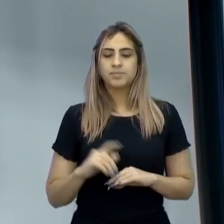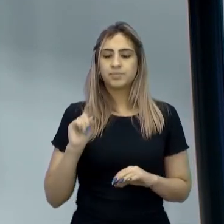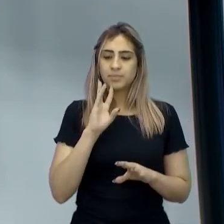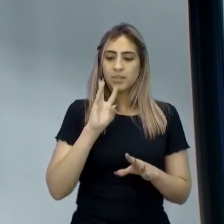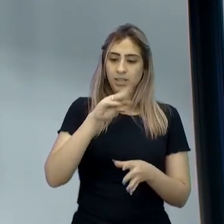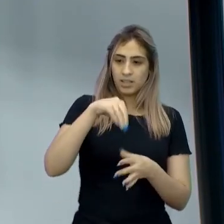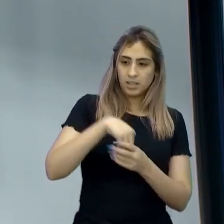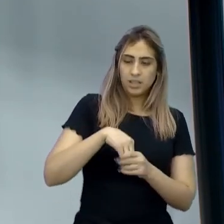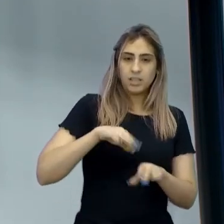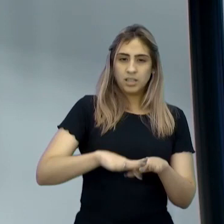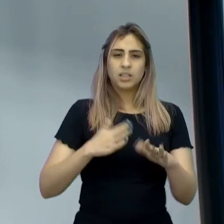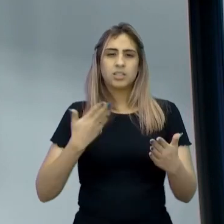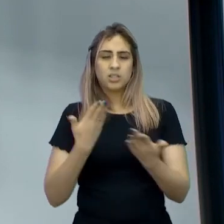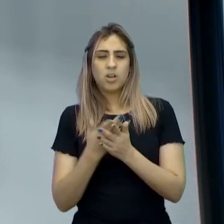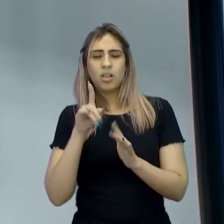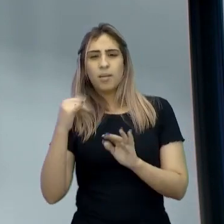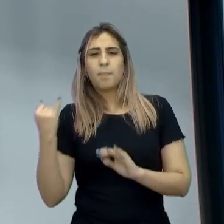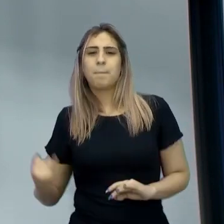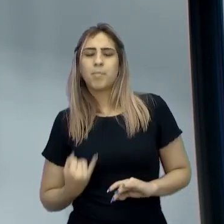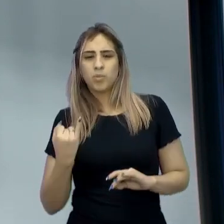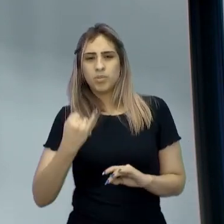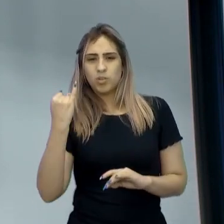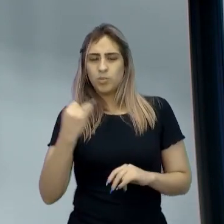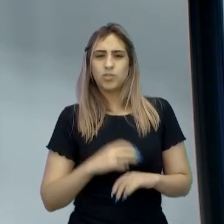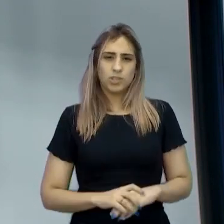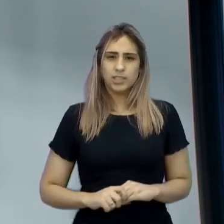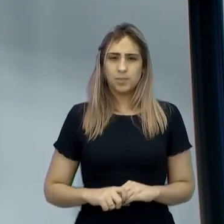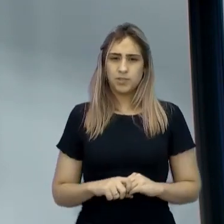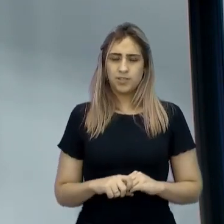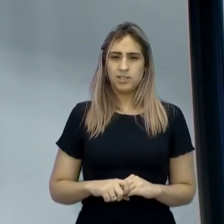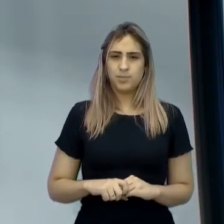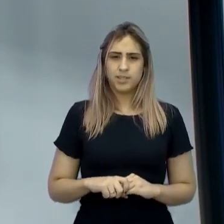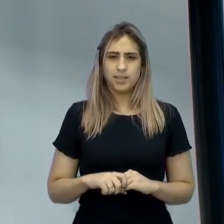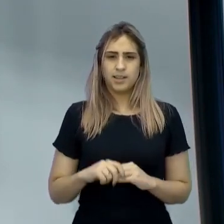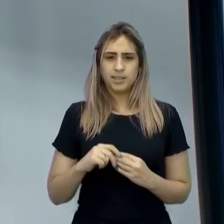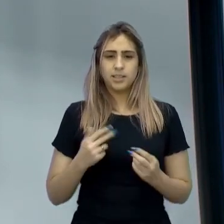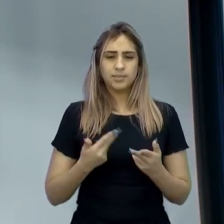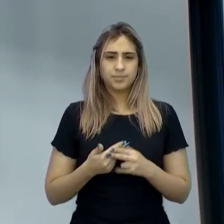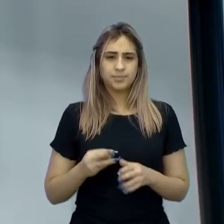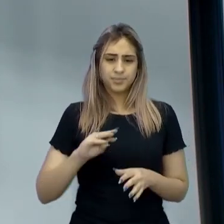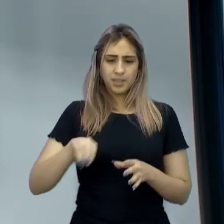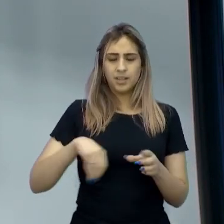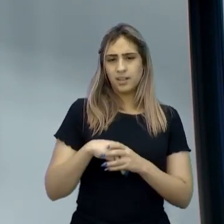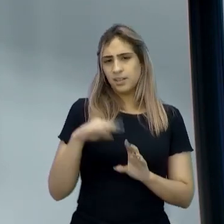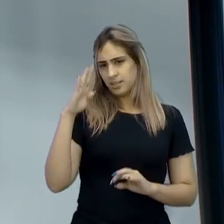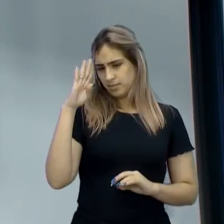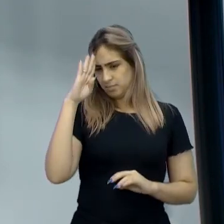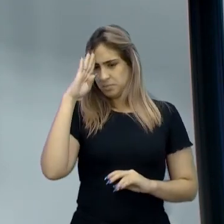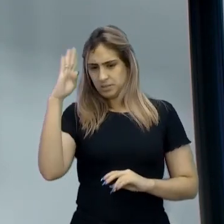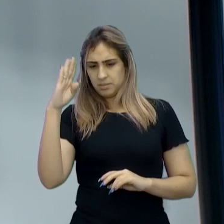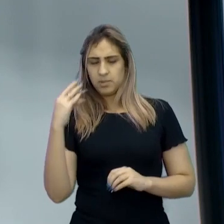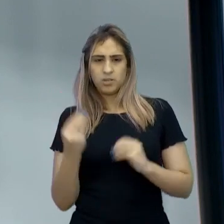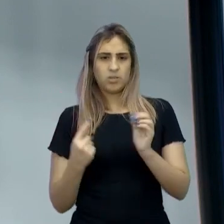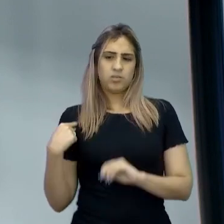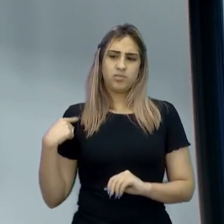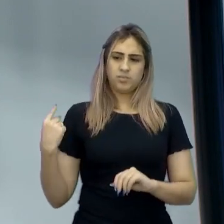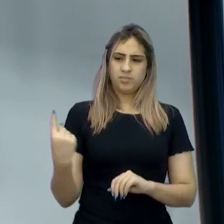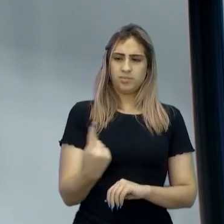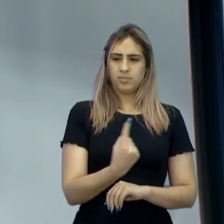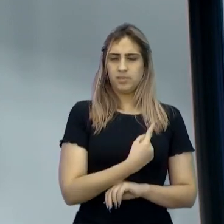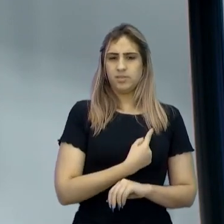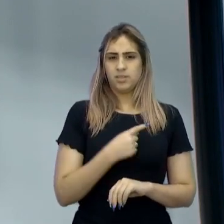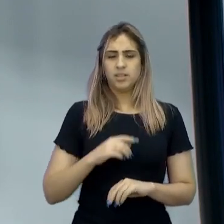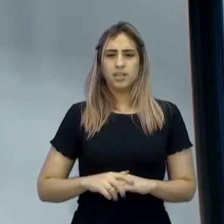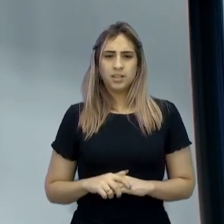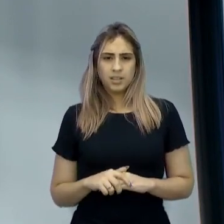dentro da escola sejam importantes para as pessoas que convivem. De repente, quem está aqui na capital do estado de São Paulo, né, como a gente, não